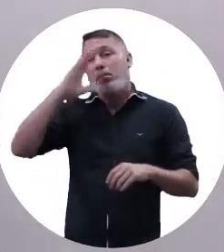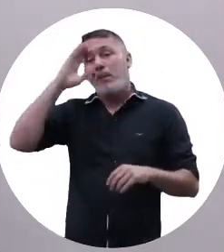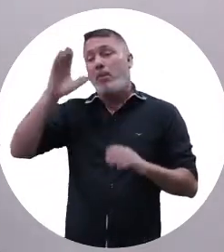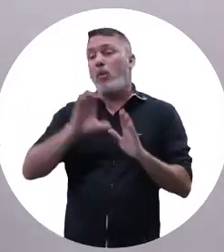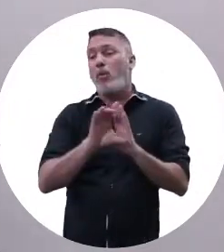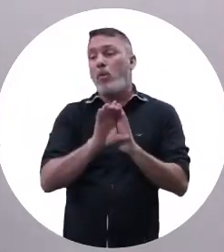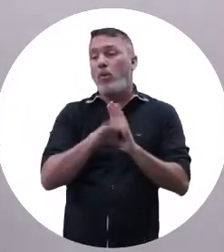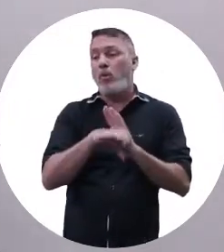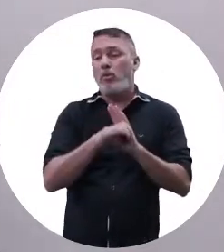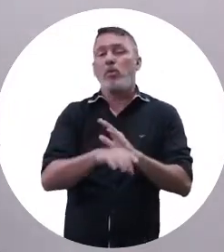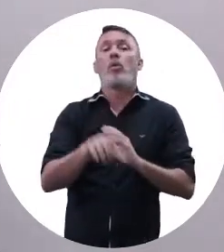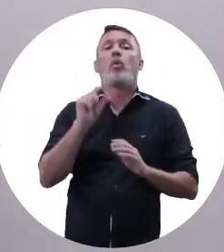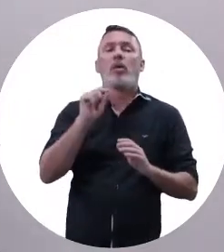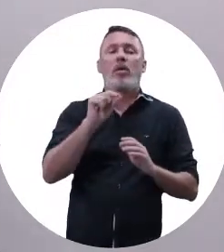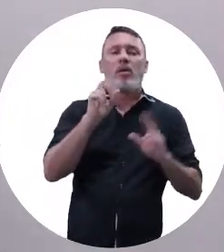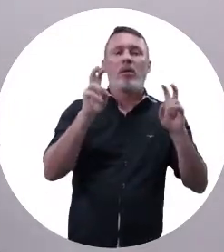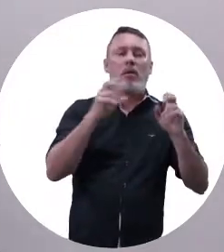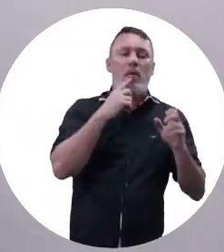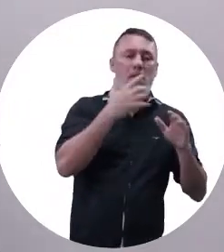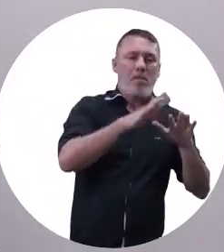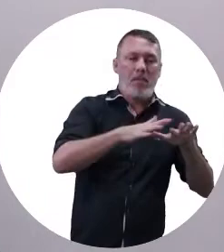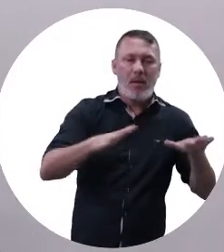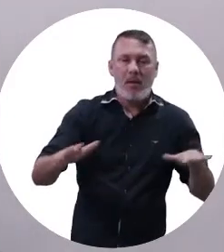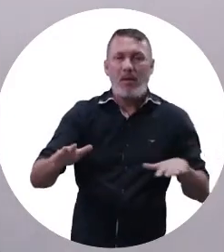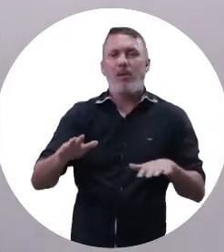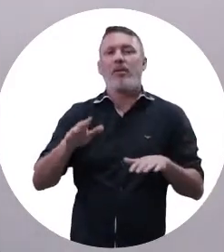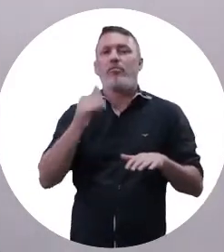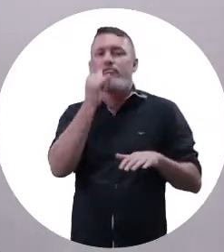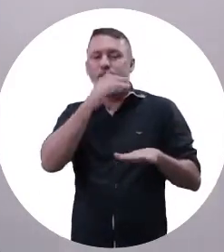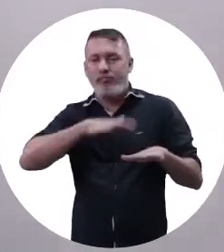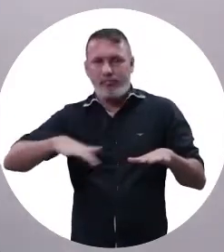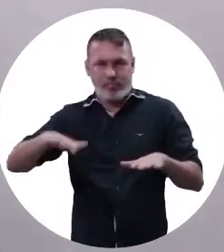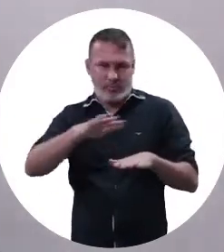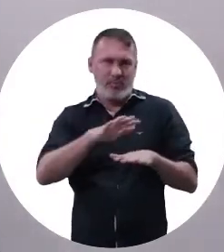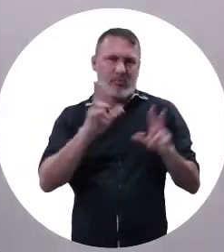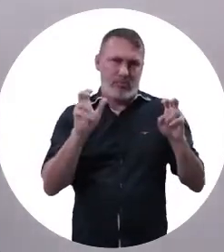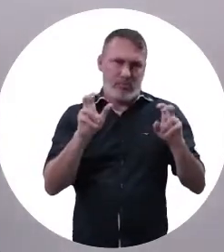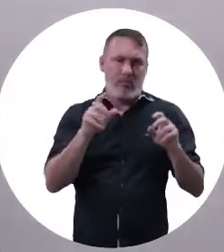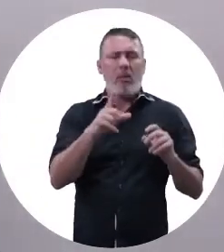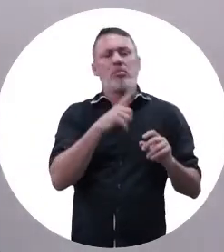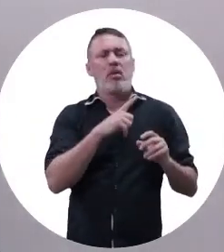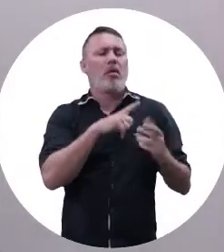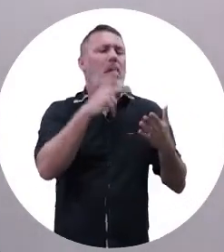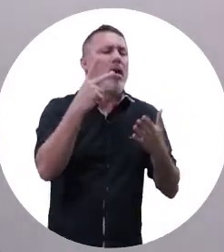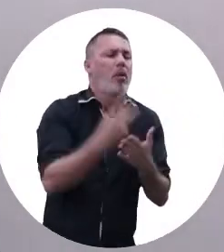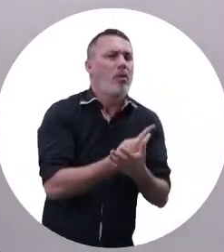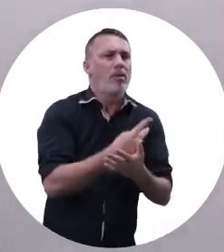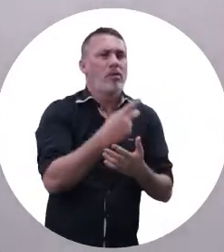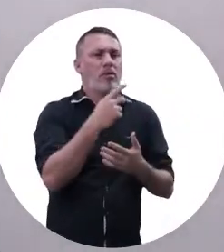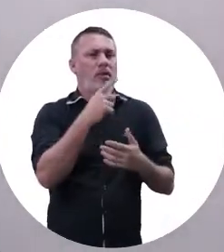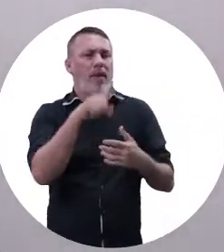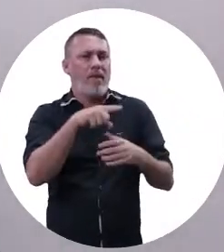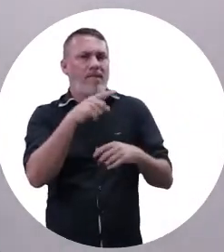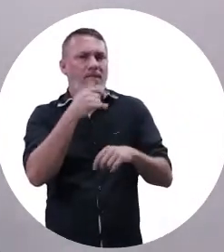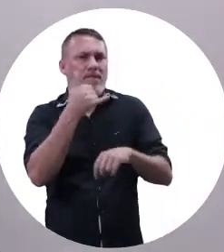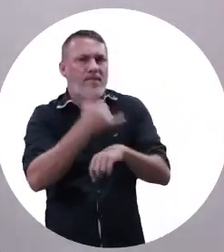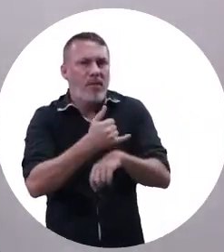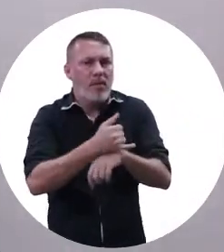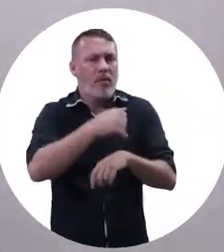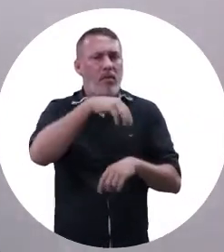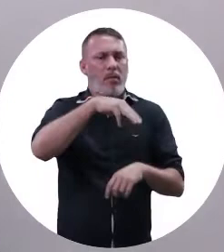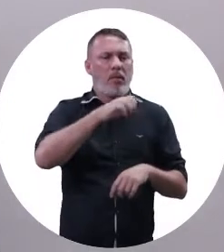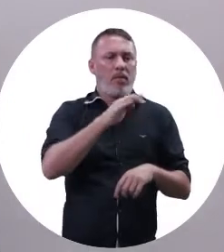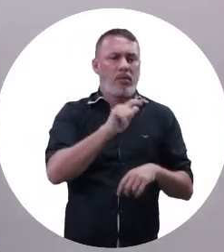chama de mar de elétrons. Você tem um determinado elemento metálico, esse metal, como já foi